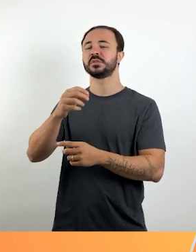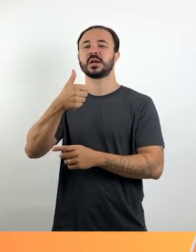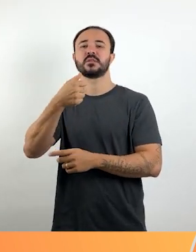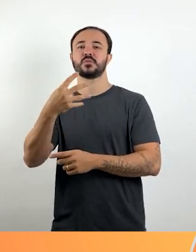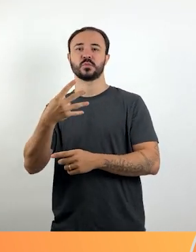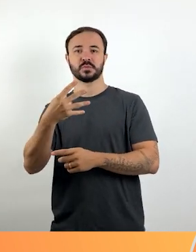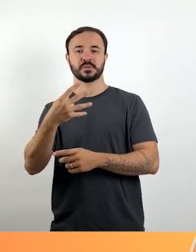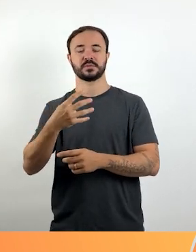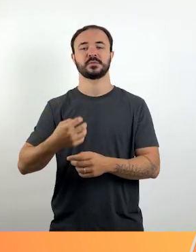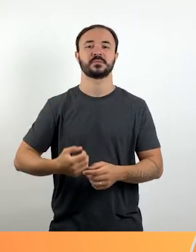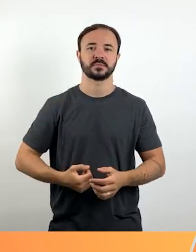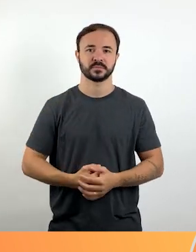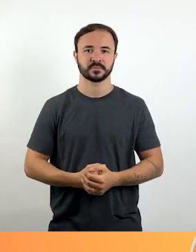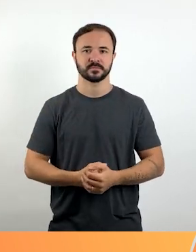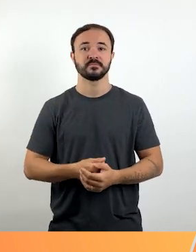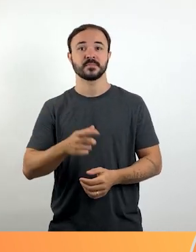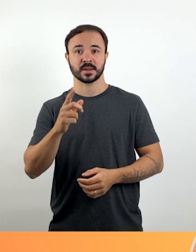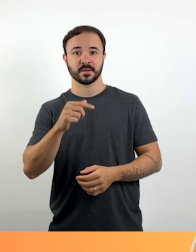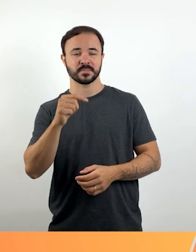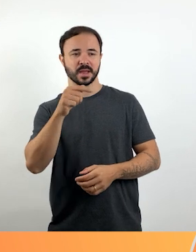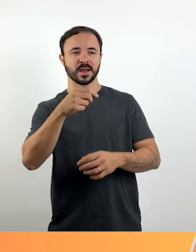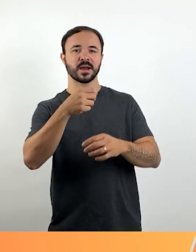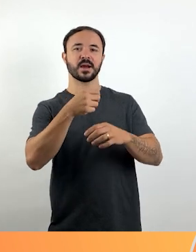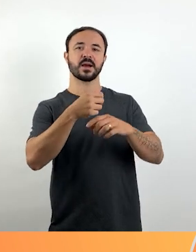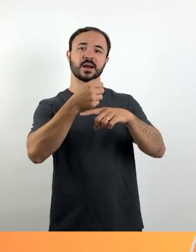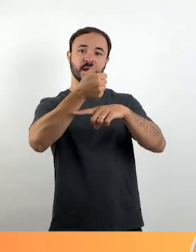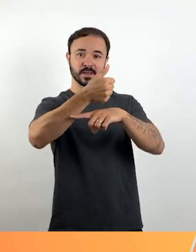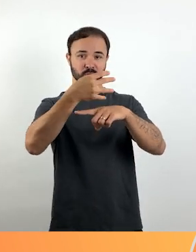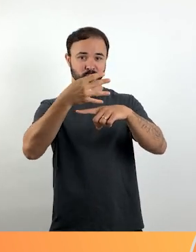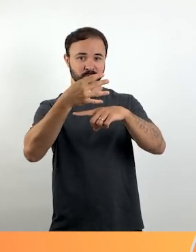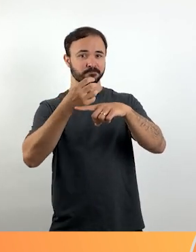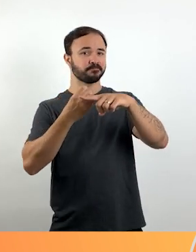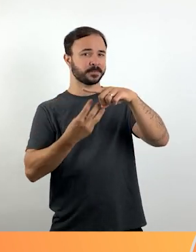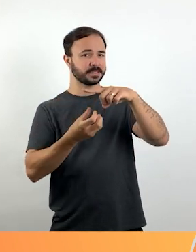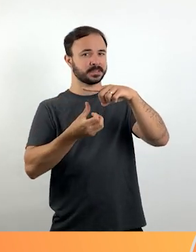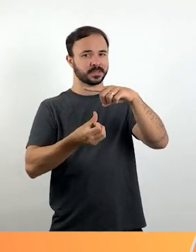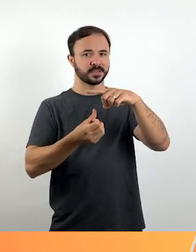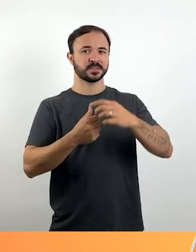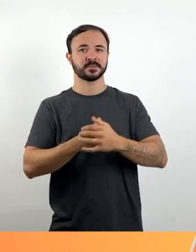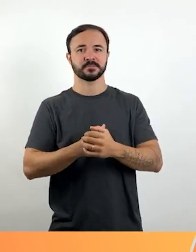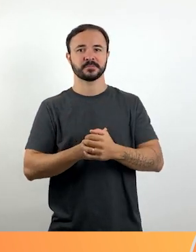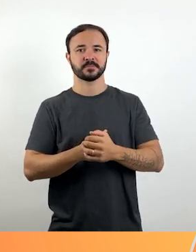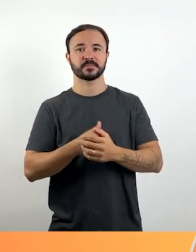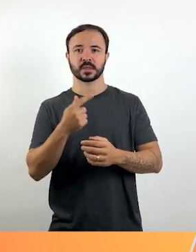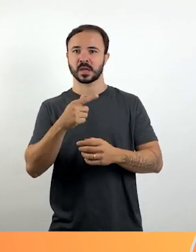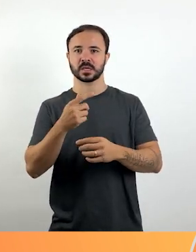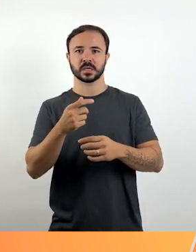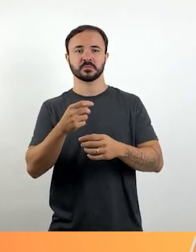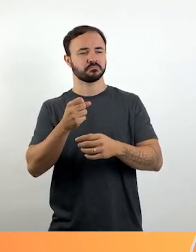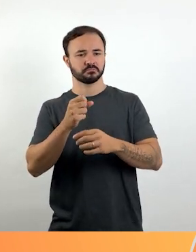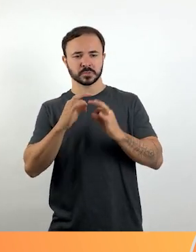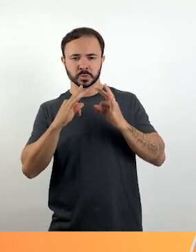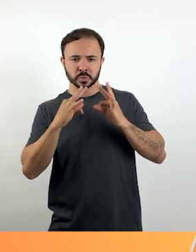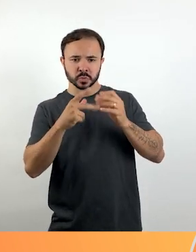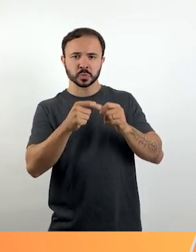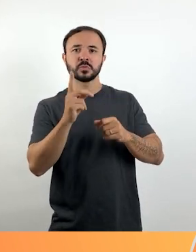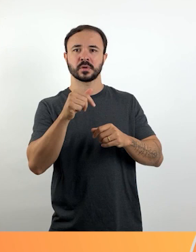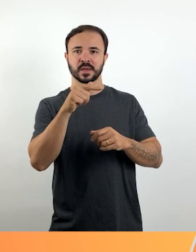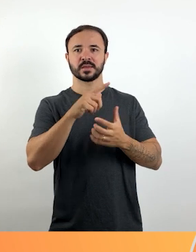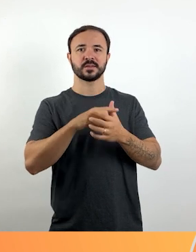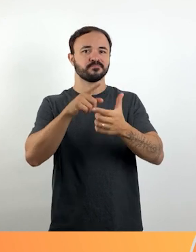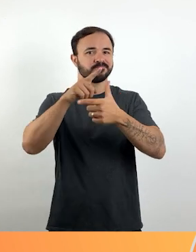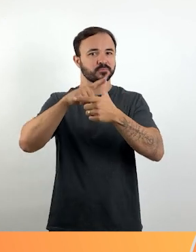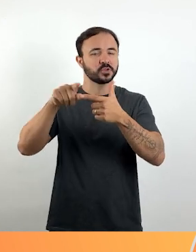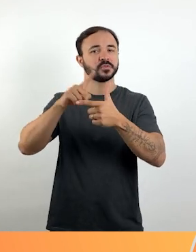14. 14 dividido por 36, lembrando que tudo isso está sendo dividido, né? Essa barra grande aqui, ó,